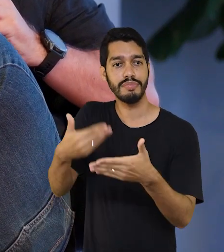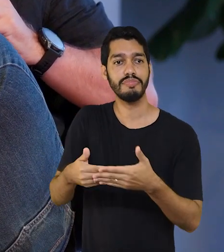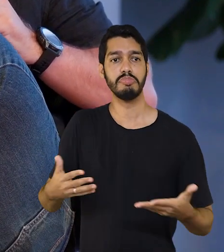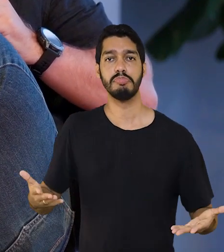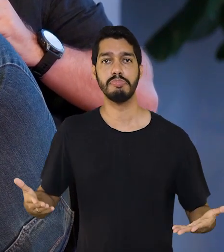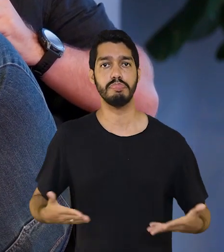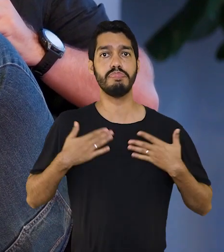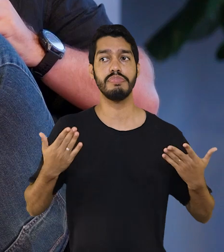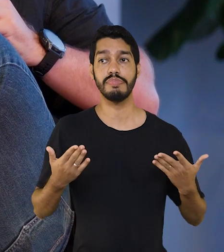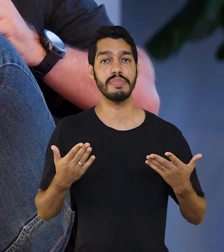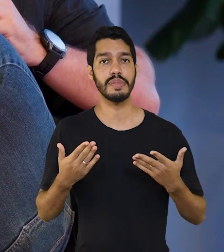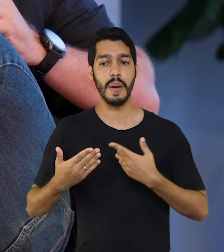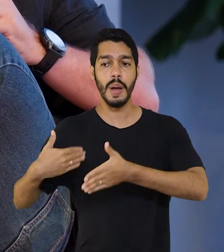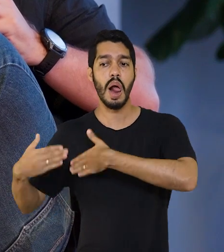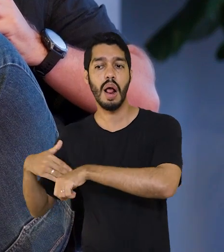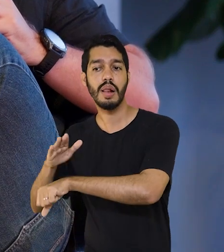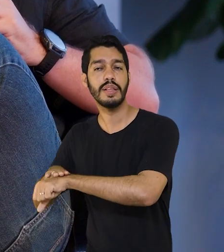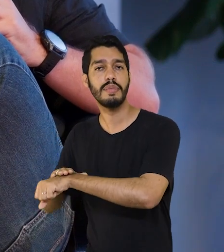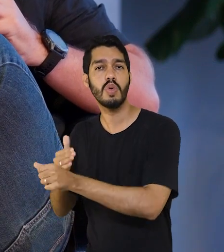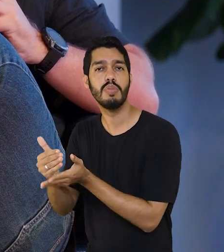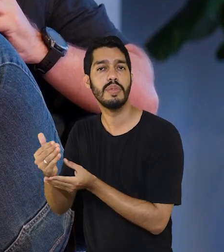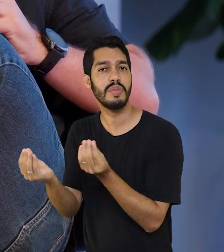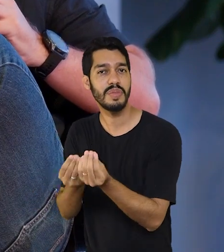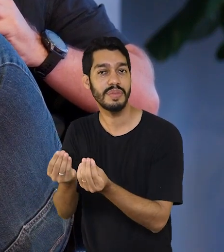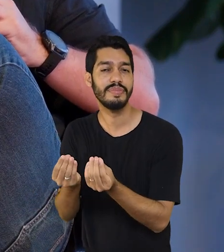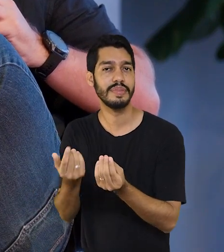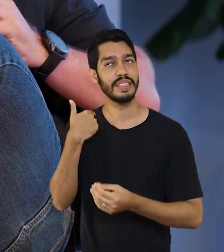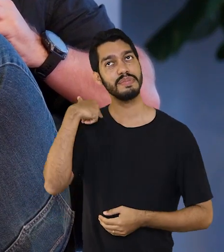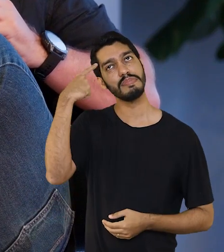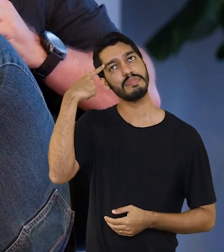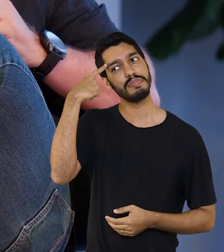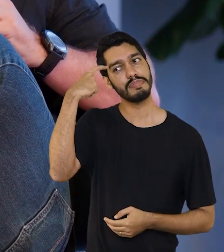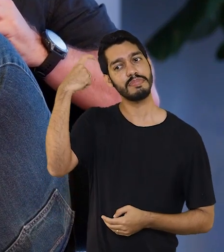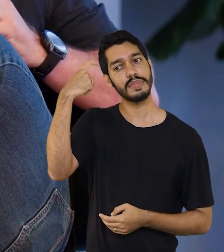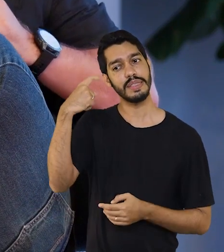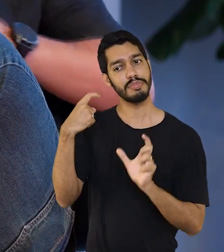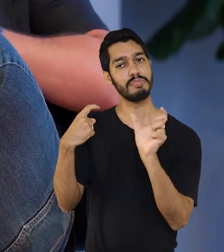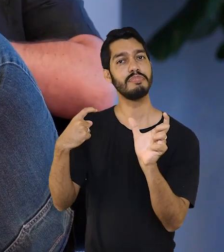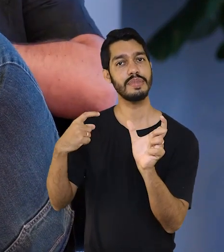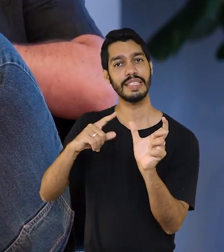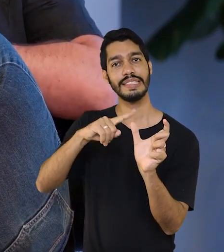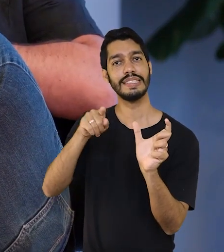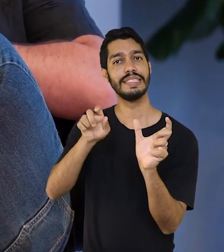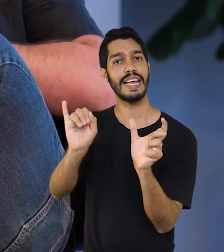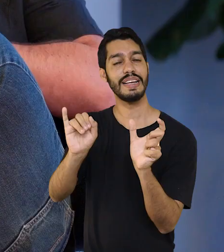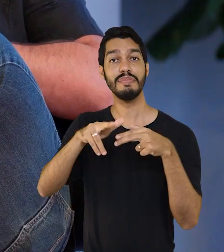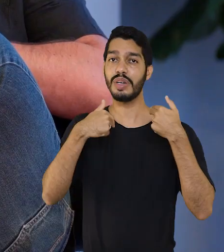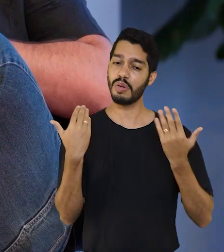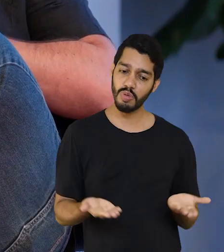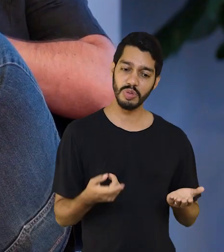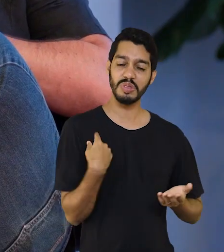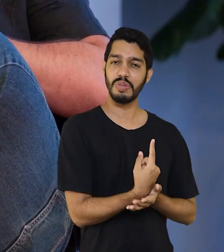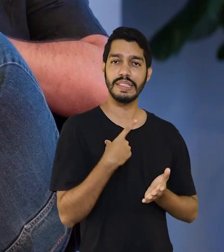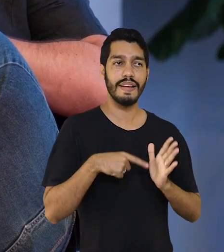está chegando nesse lugar onde ela está chegando agora. Quais são as raízes desses movimentos? Enfim, então, foi daí que veio a inspiração, porque é isso que a gente